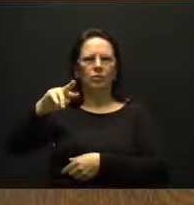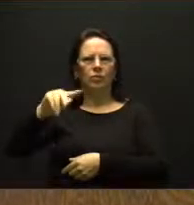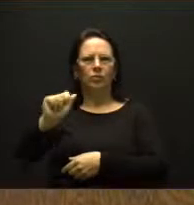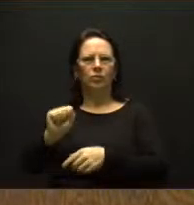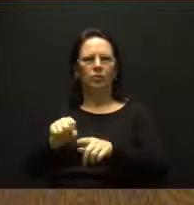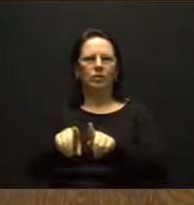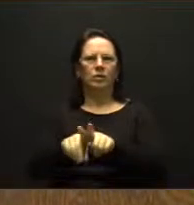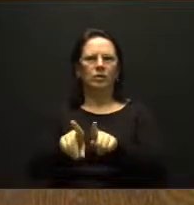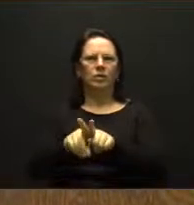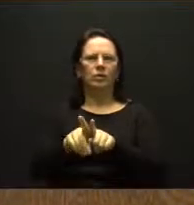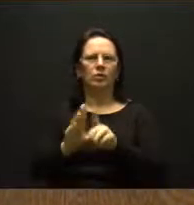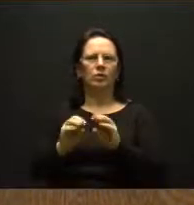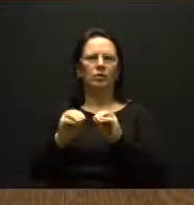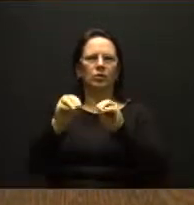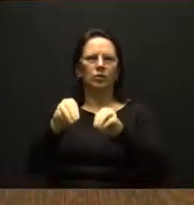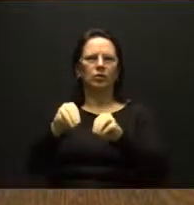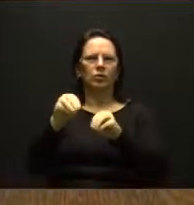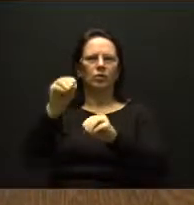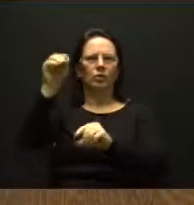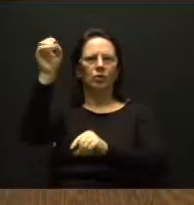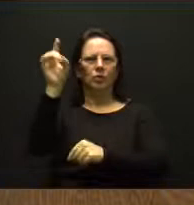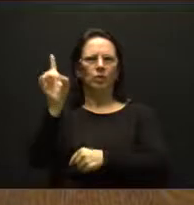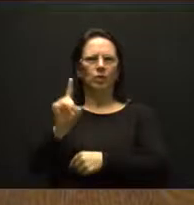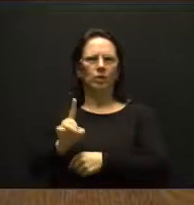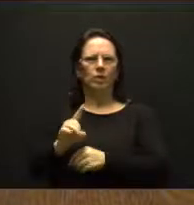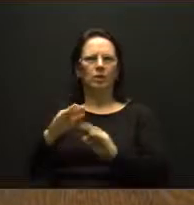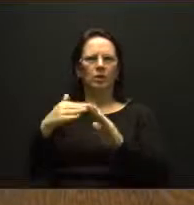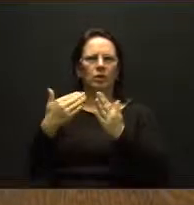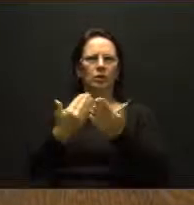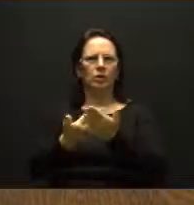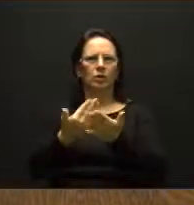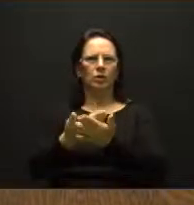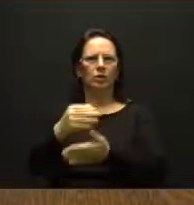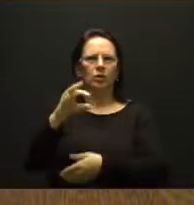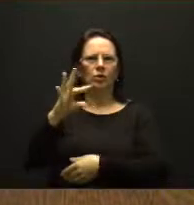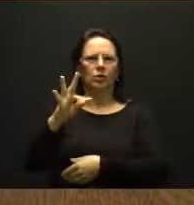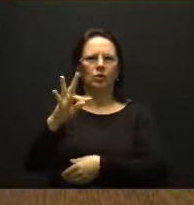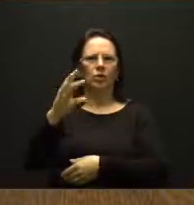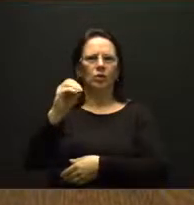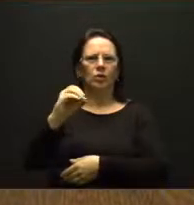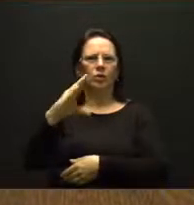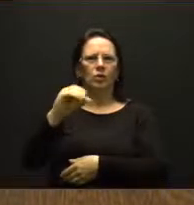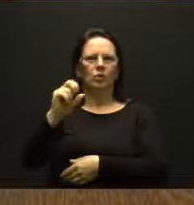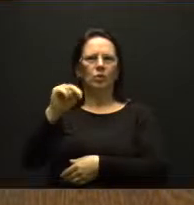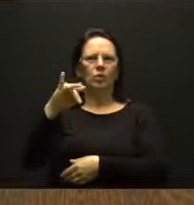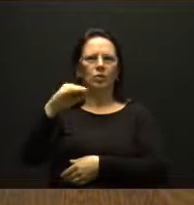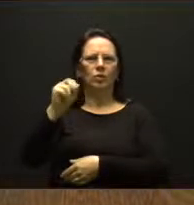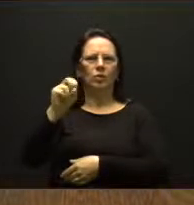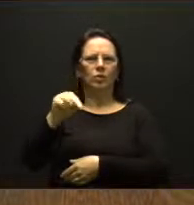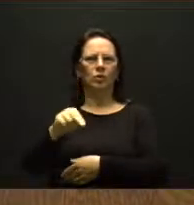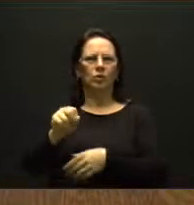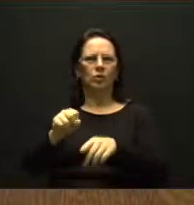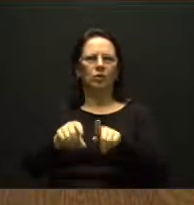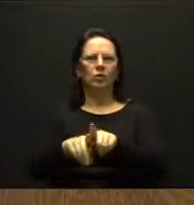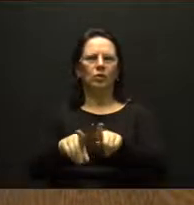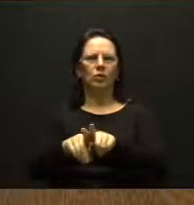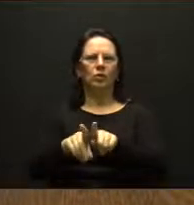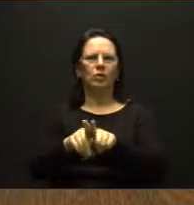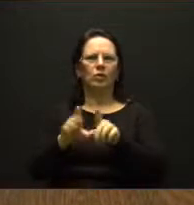caminhos e adequação da rede elétrica da um estado do tocantins caminho dois caminhos reforma manutenção